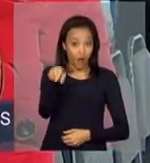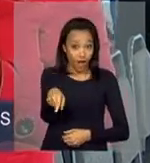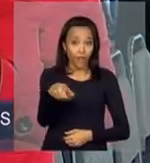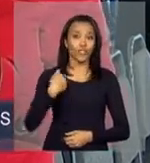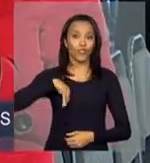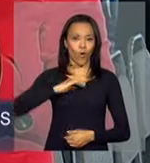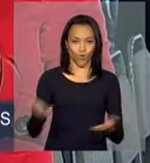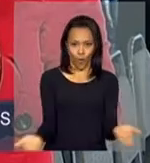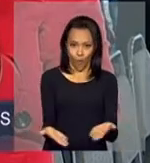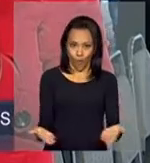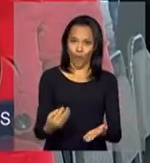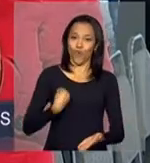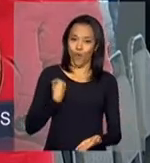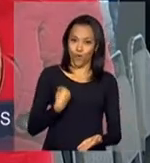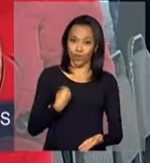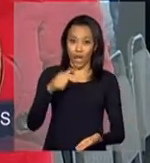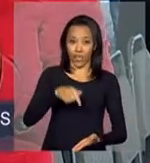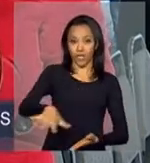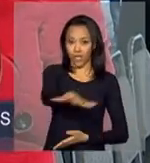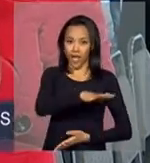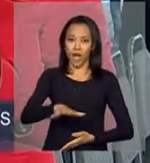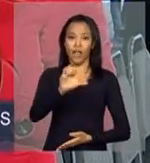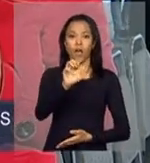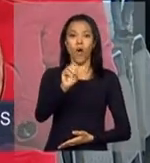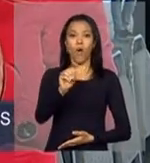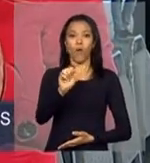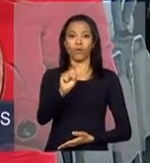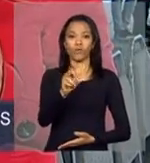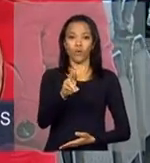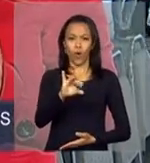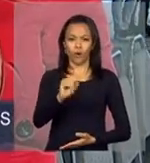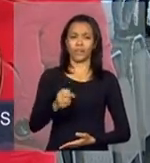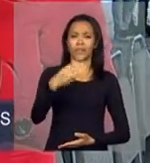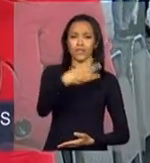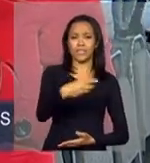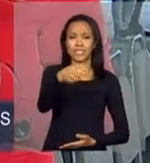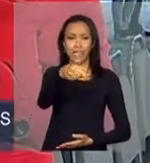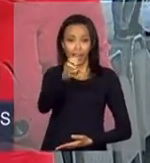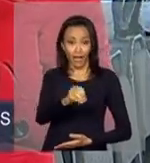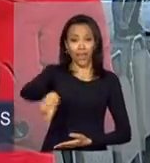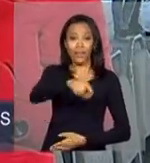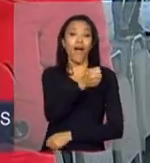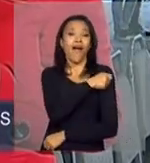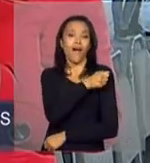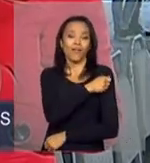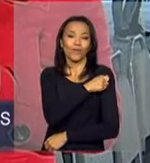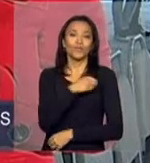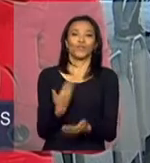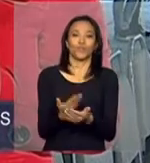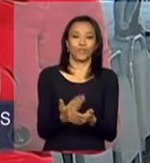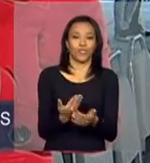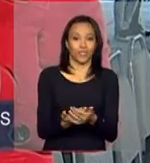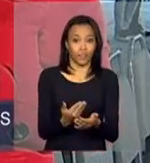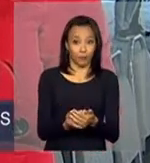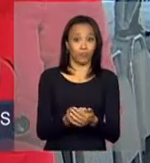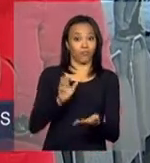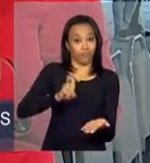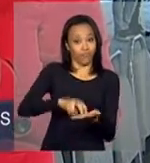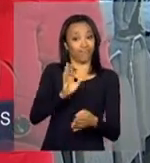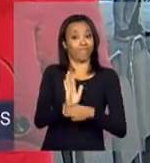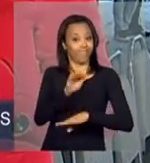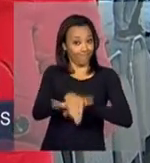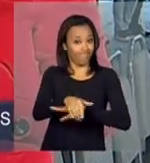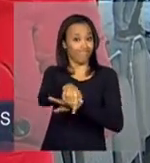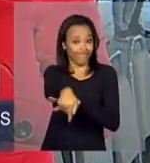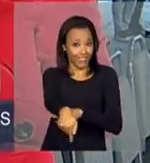nós estamos agora, no campus de Osório, existem cerca de 370 alunos estudando em três turnos diferentes. E